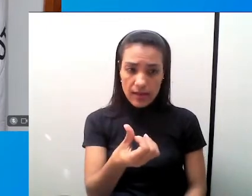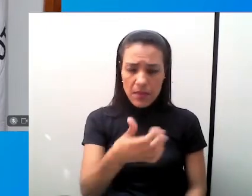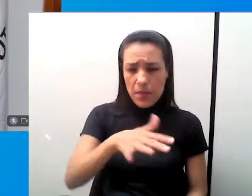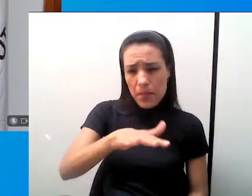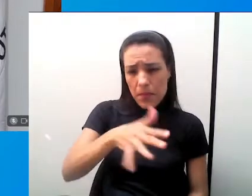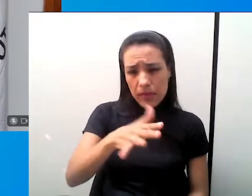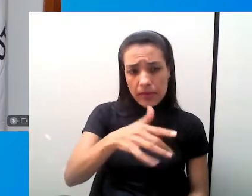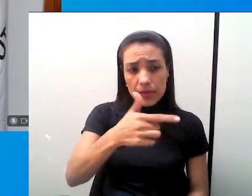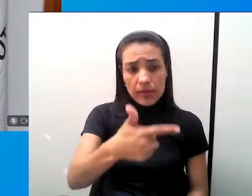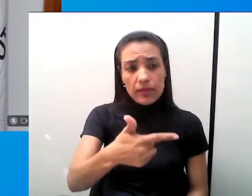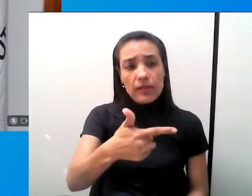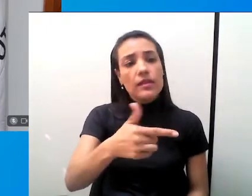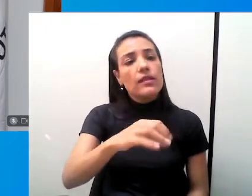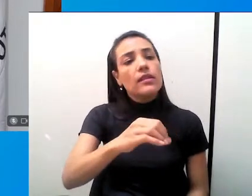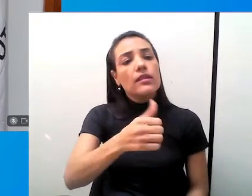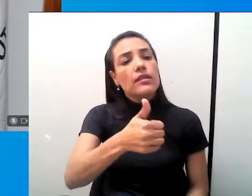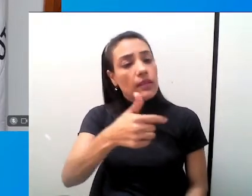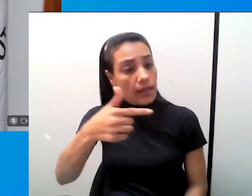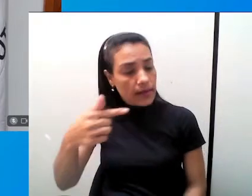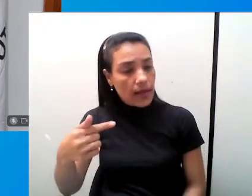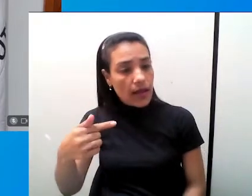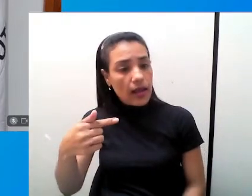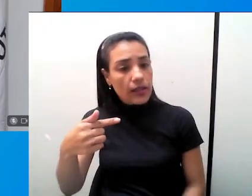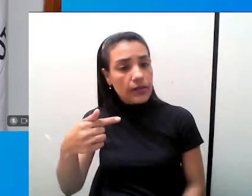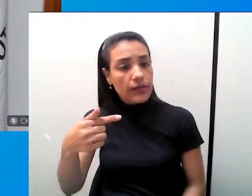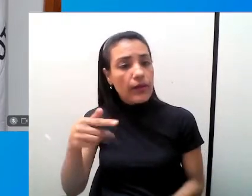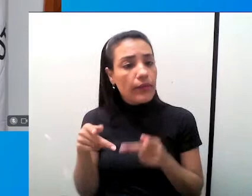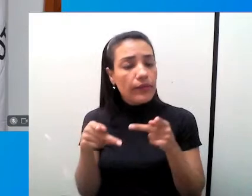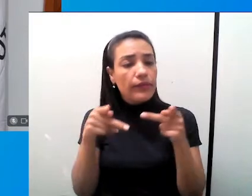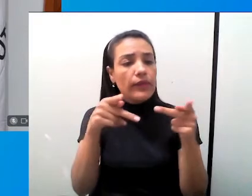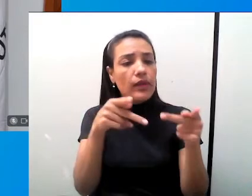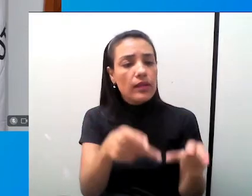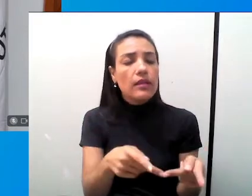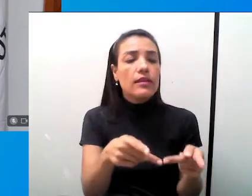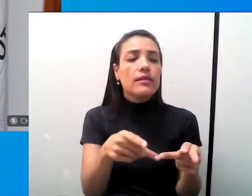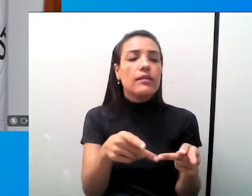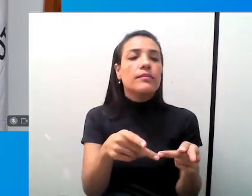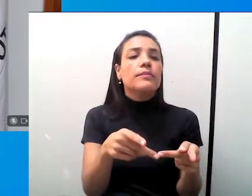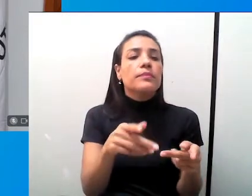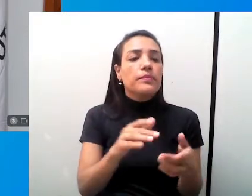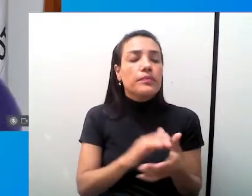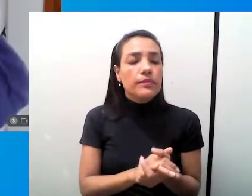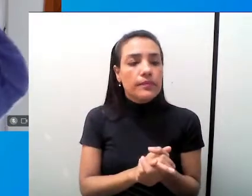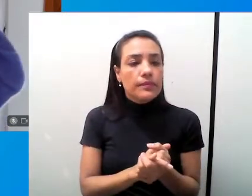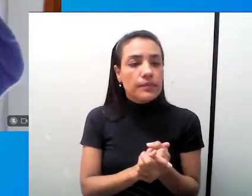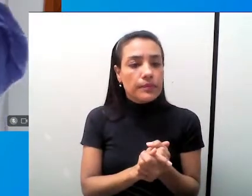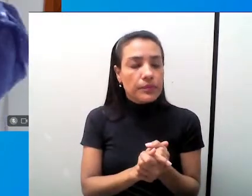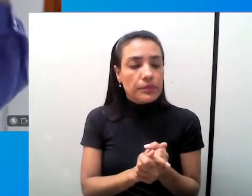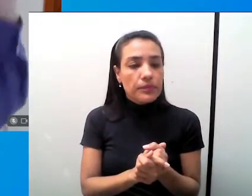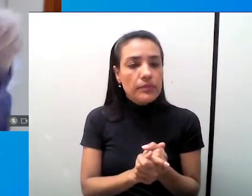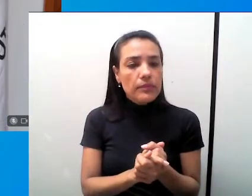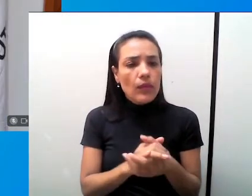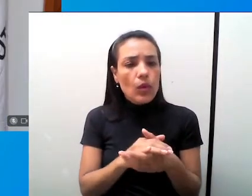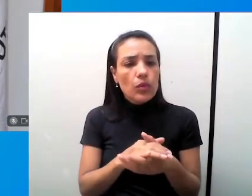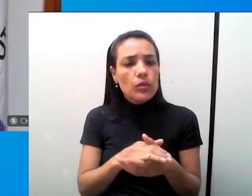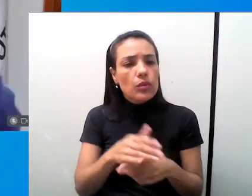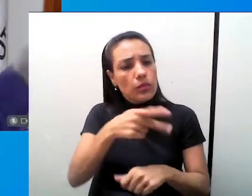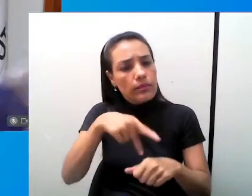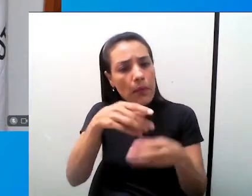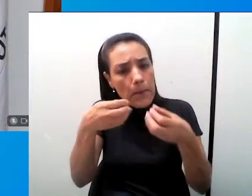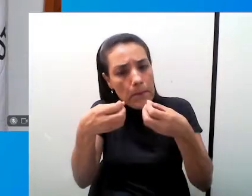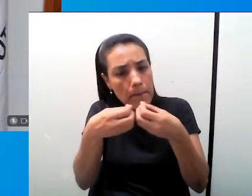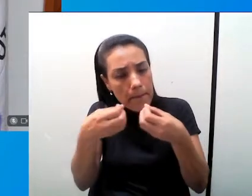2016 para 2017, quando a gente fez uma visita a todas as embaixadas aqui do Peru e da Bolívia, a todas as instituições, né,